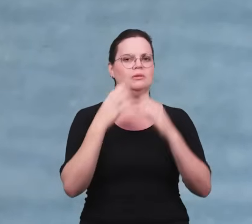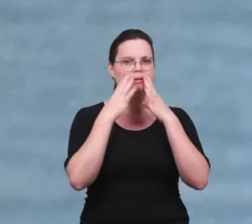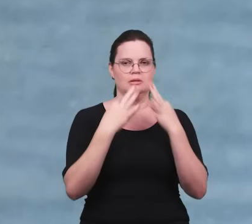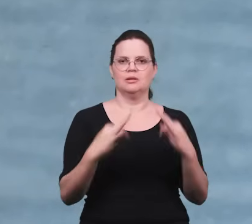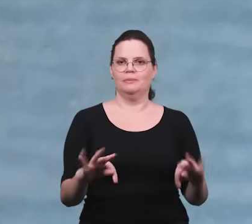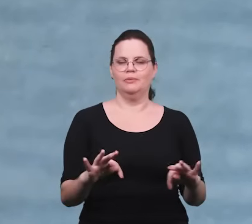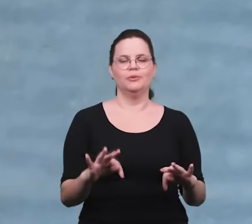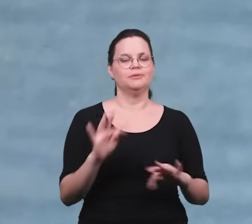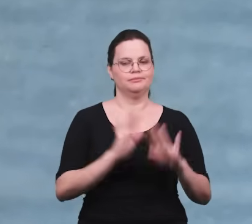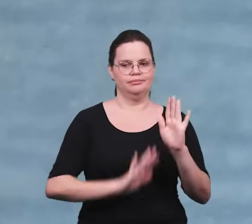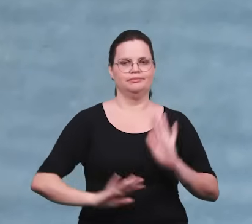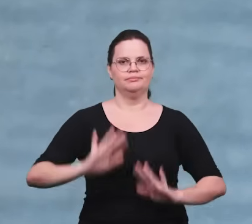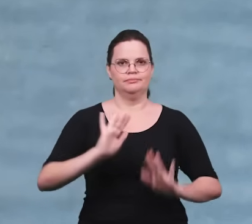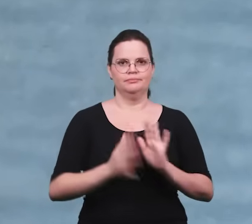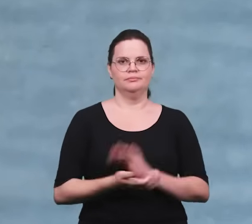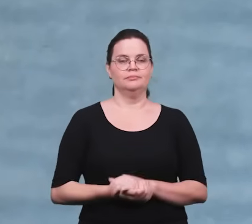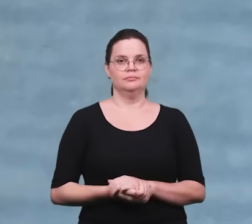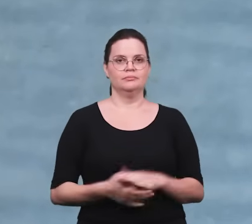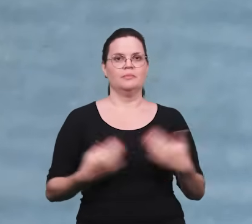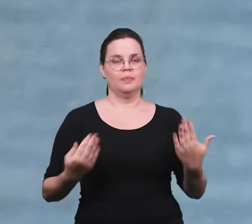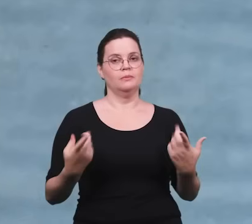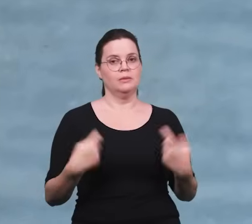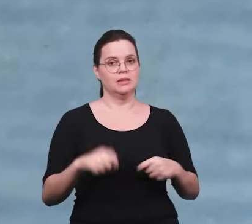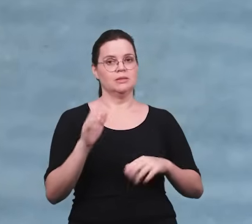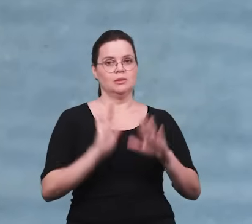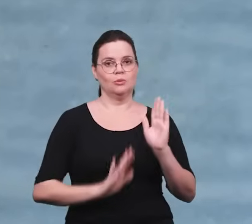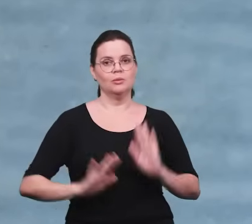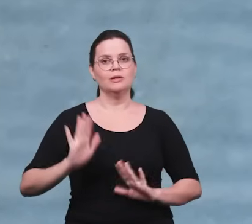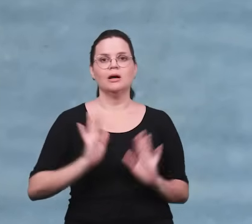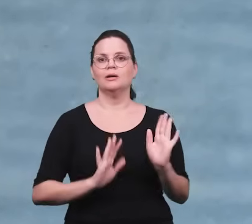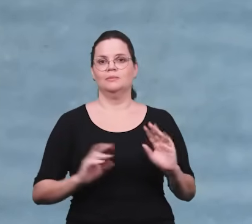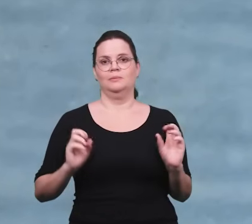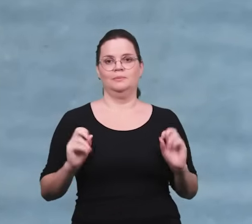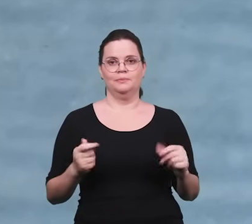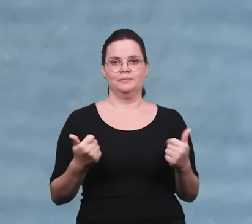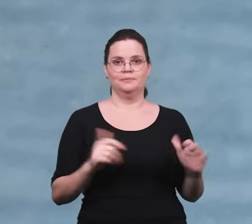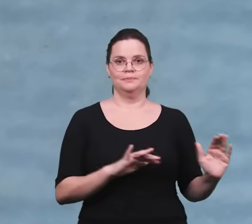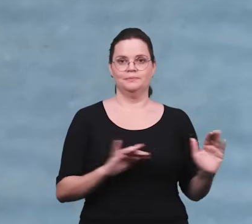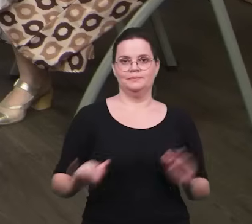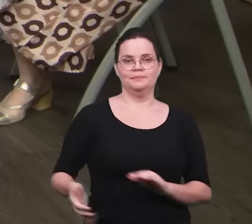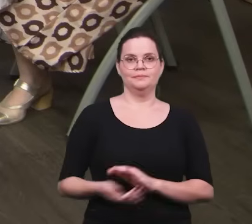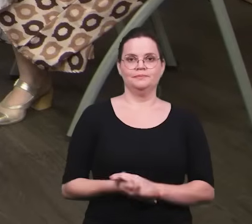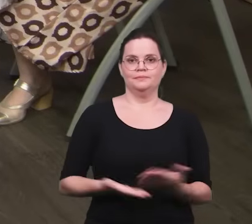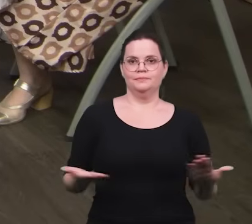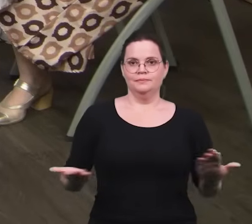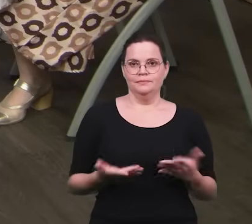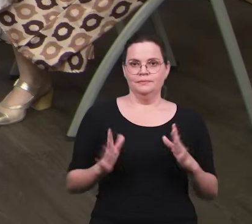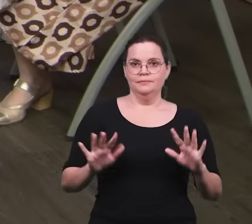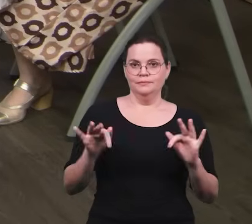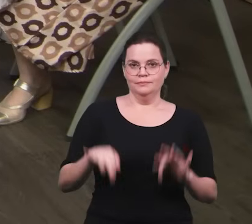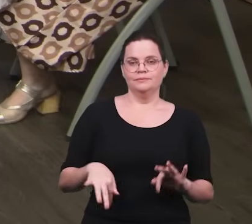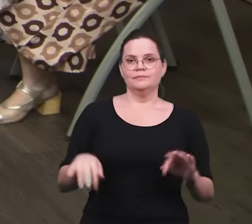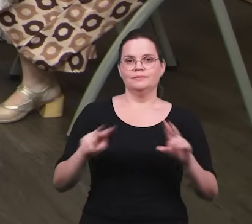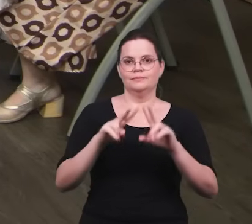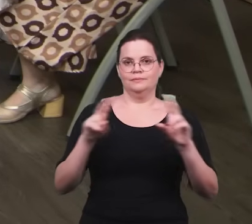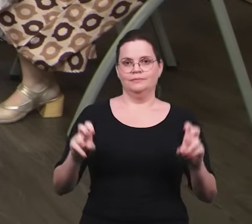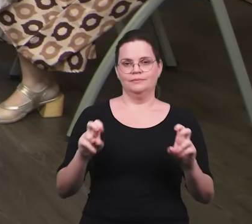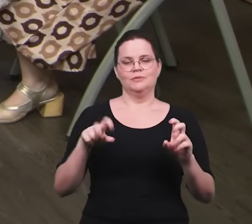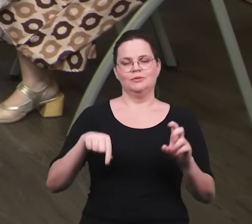está falando quando você evangeliza alguém. Tá? Então esse é um cuidado que nós precisamos ter. Bom, a gente está caminhando para o final dessa